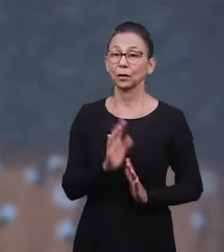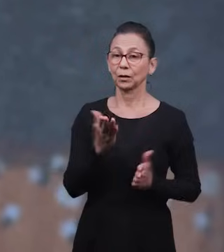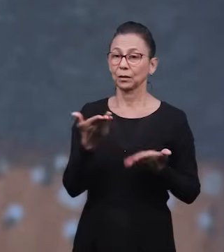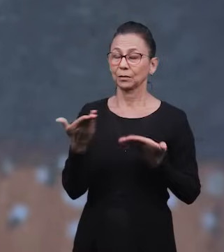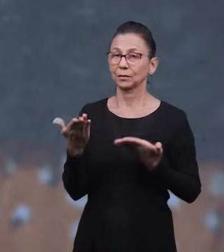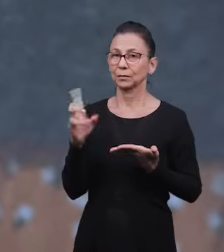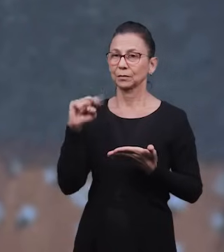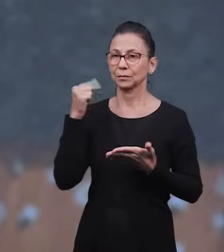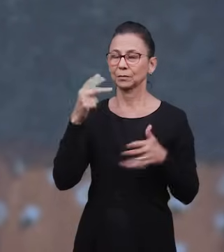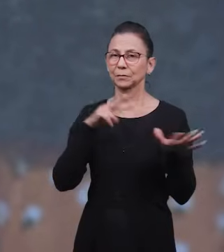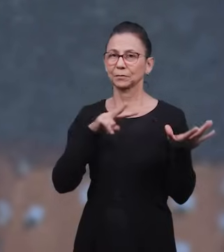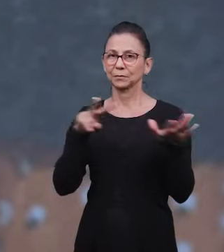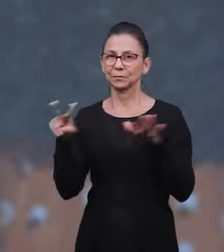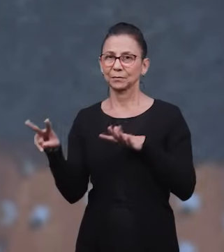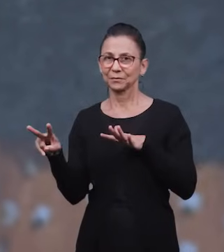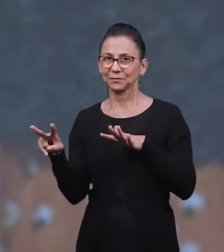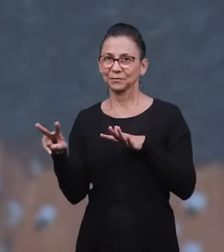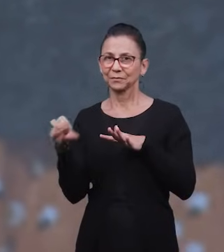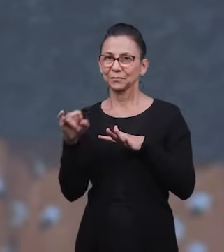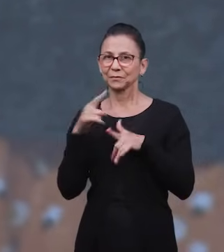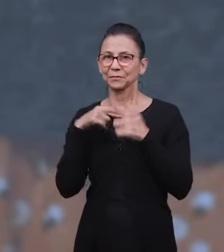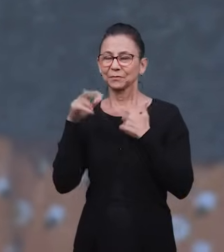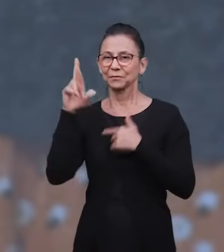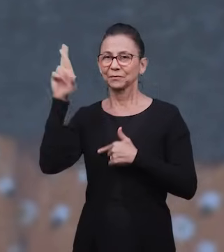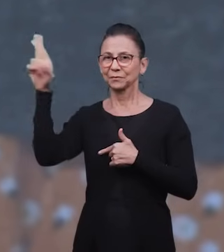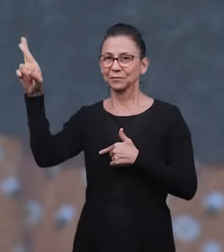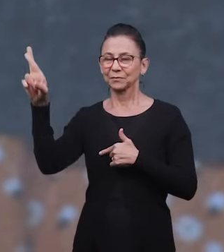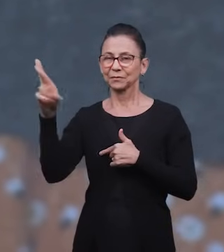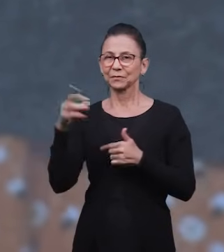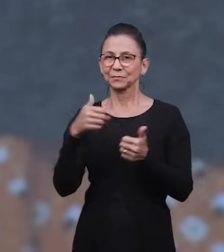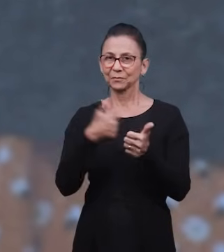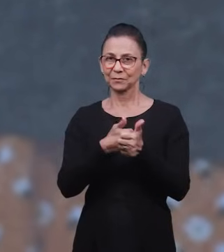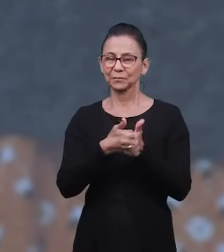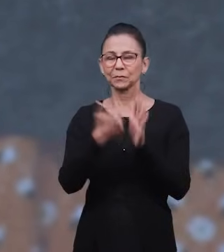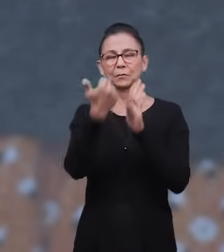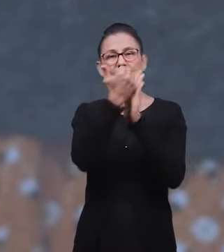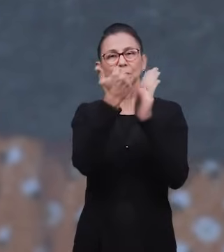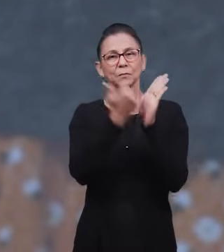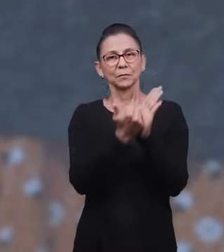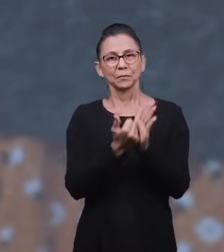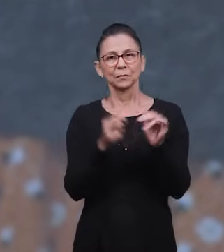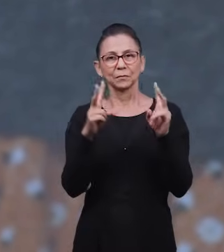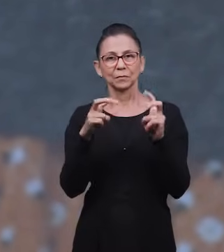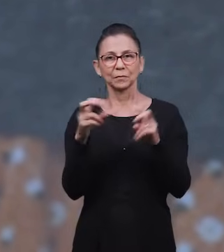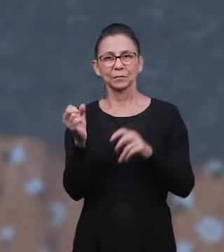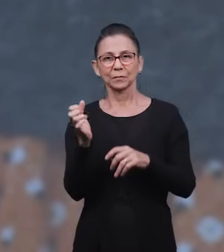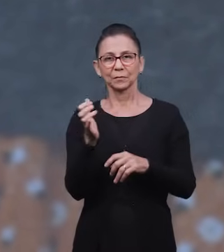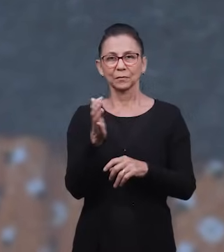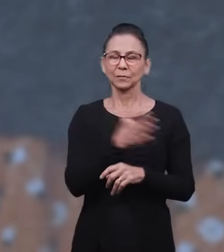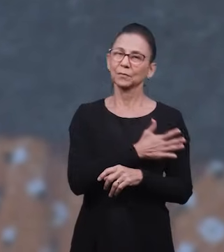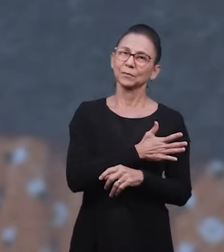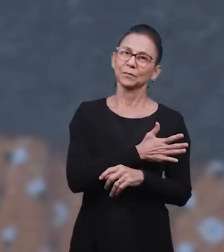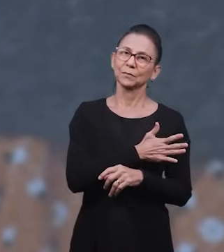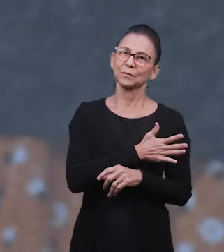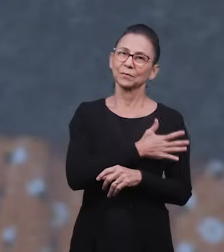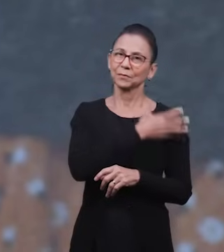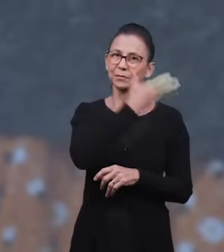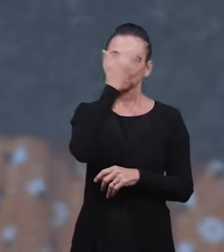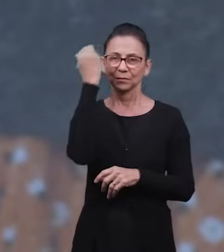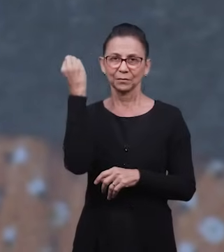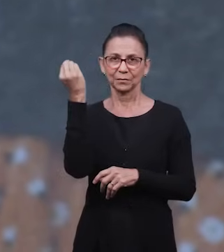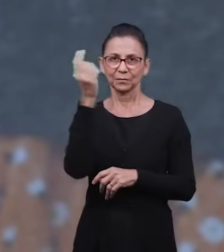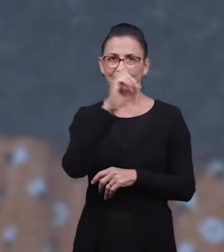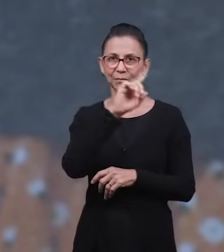já fica o convite para na próxima semana, se Deus quiser, você estar conosco com mais um novo tema aqui neste